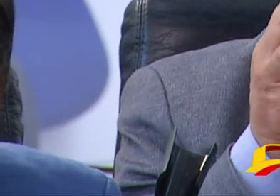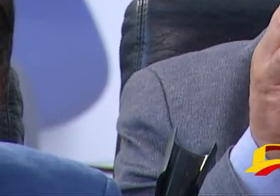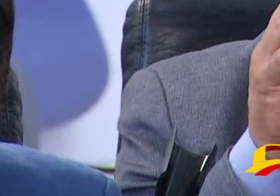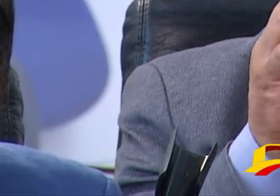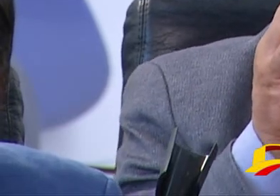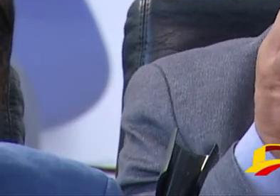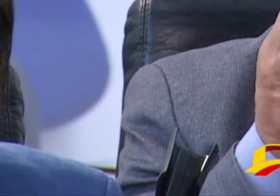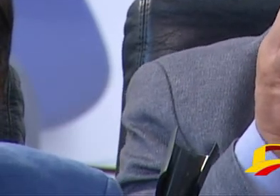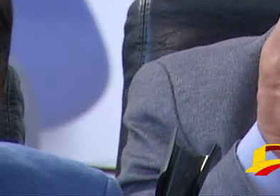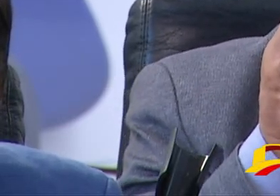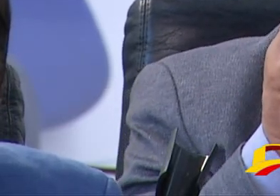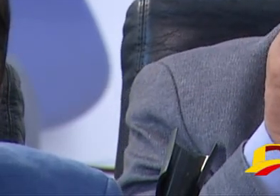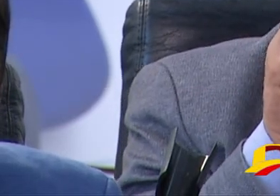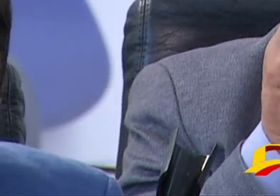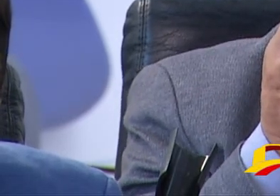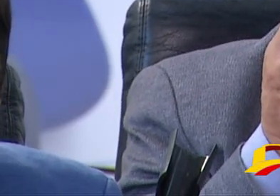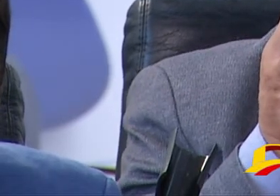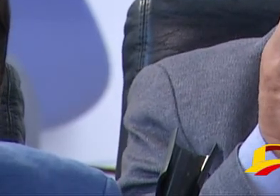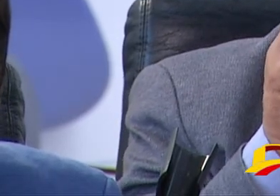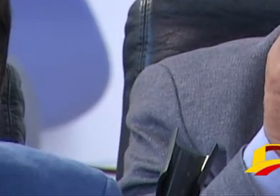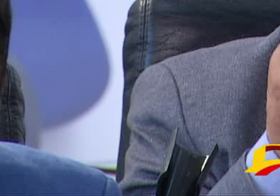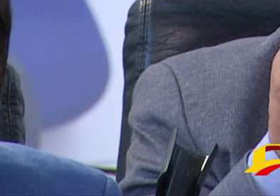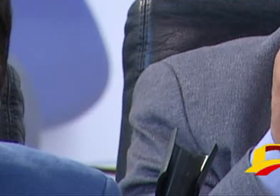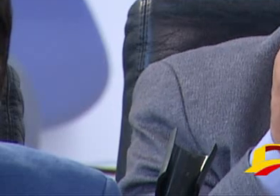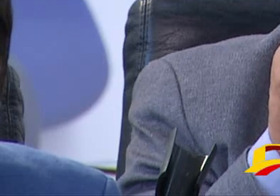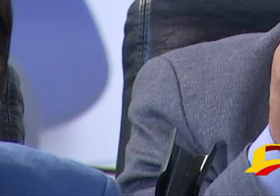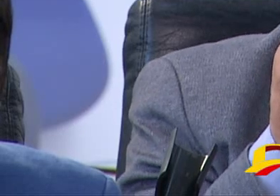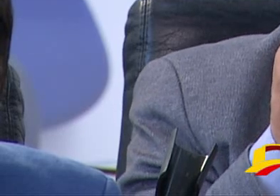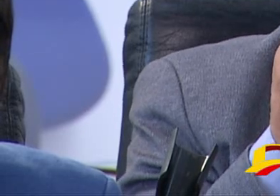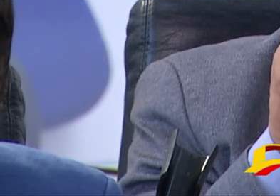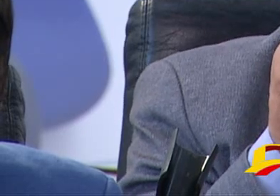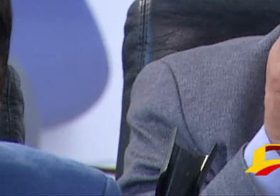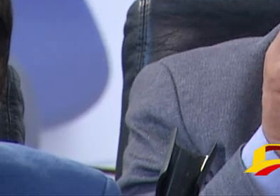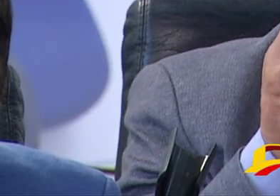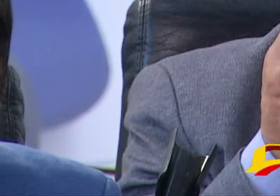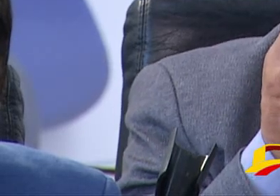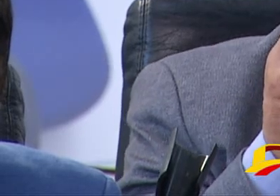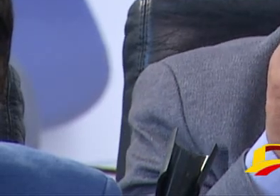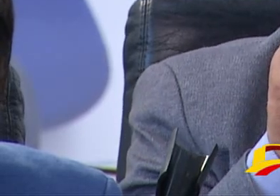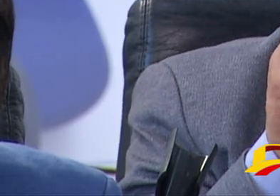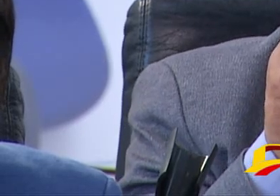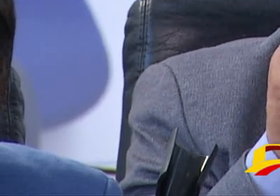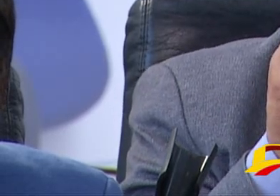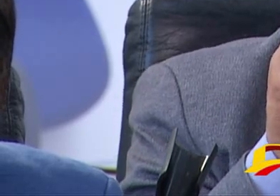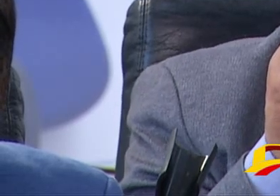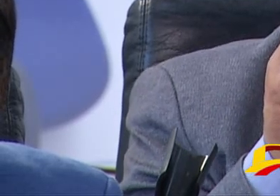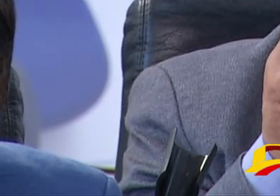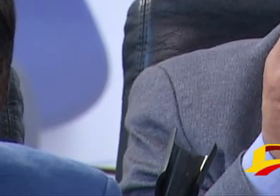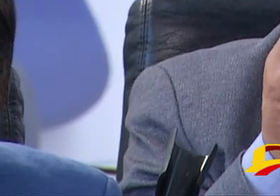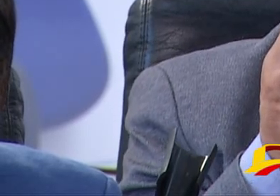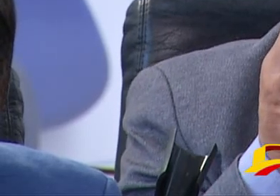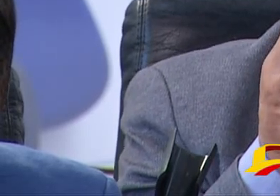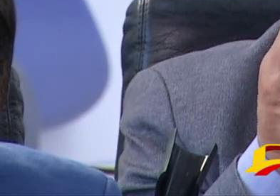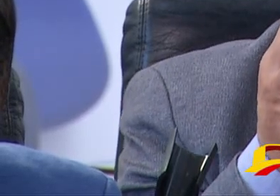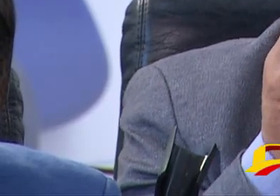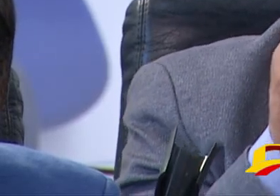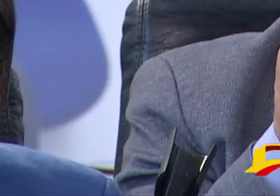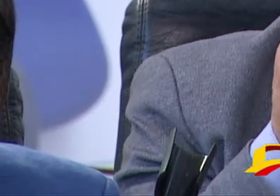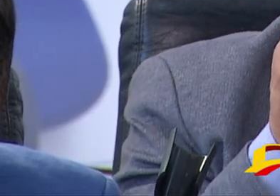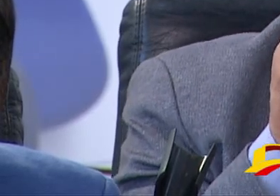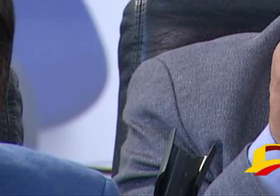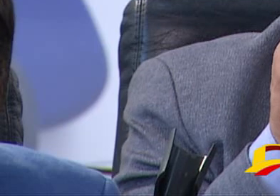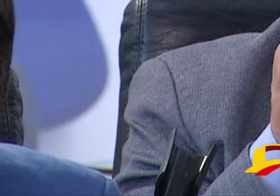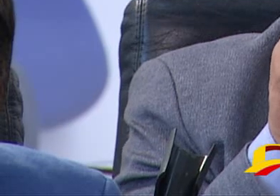acessível tem uma deficiência cadeirante que mora no bairro Santa Paula e ela vai todo dia para o trabalho ela sai da casa dela ela sobe uma subidinha